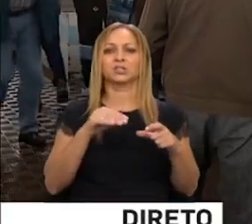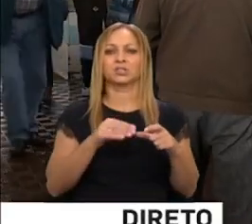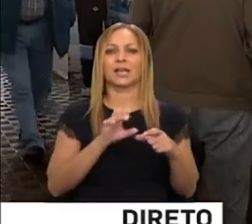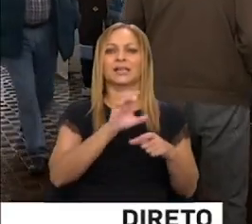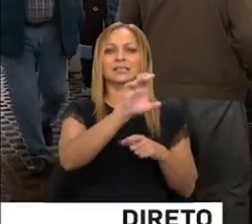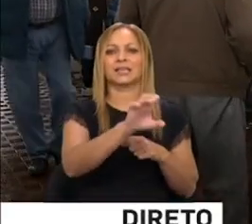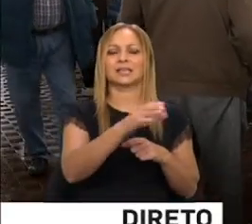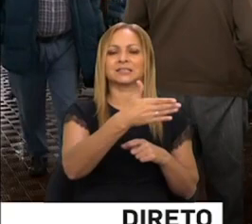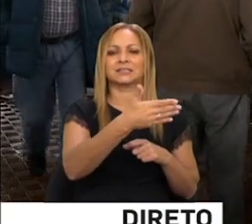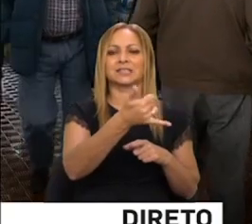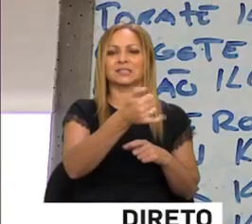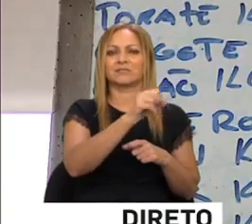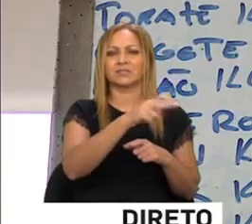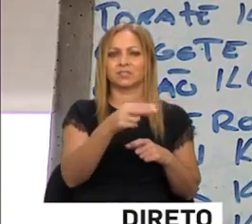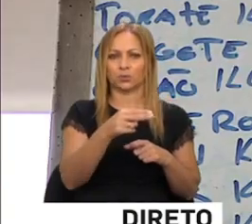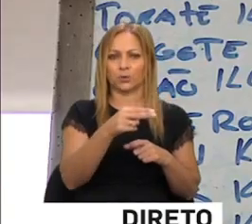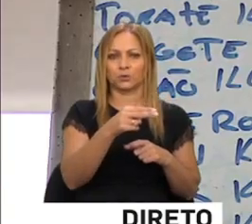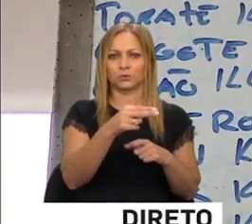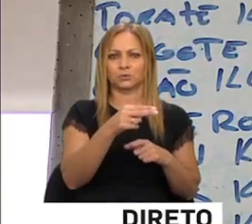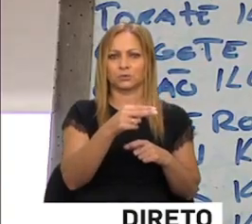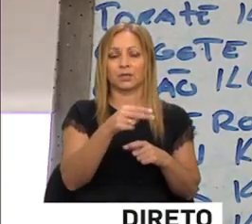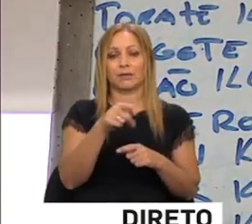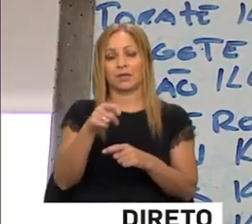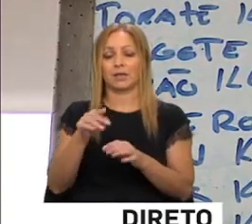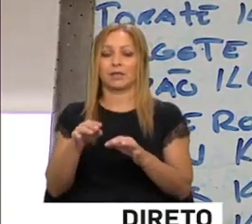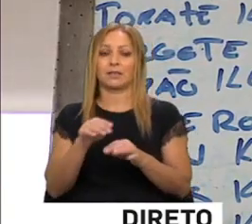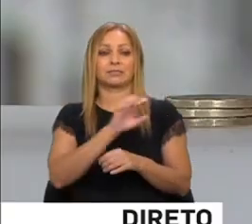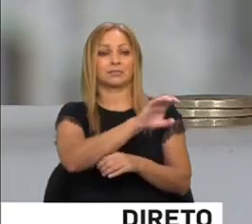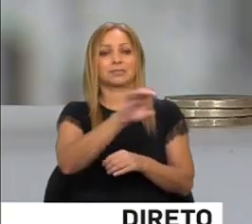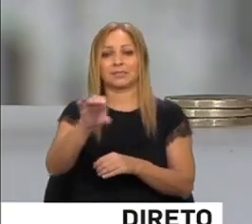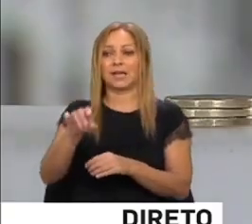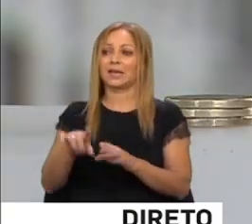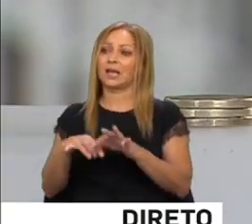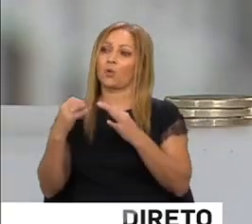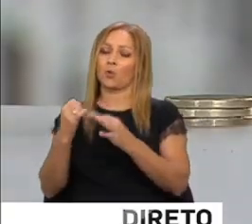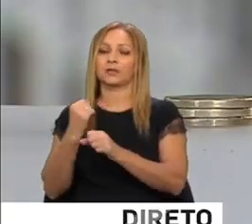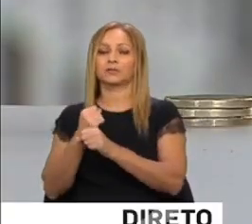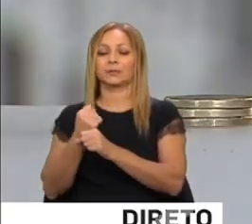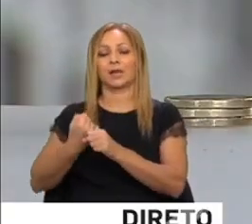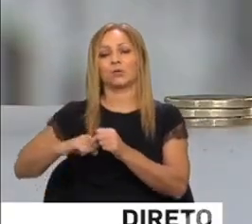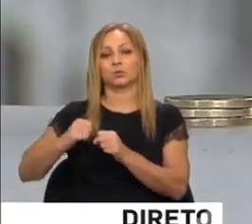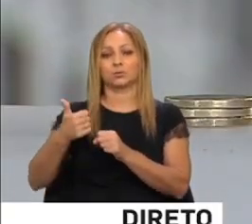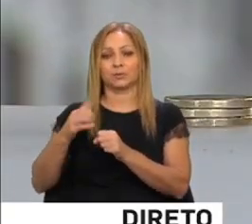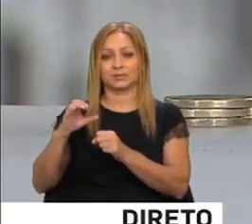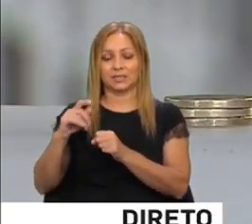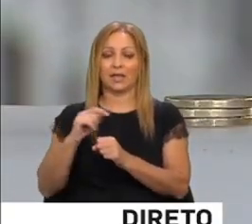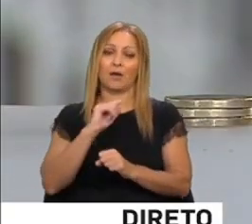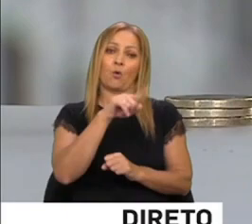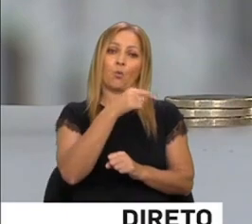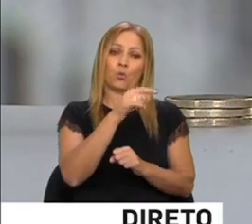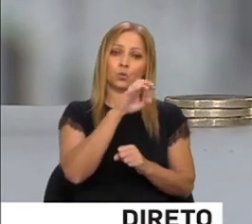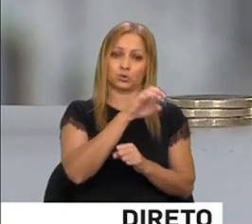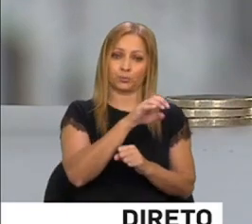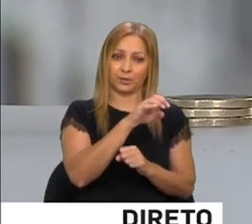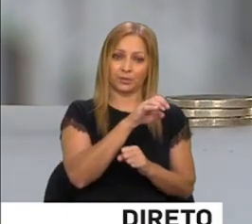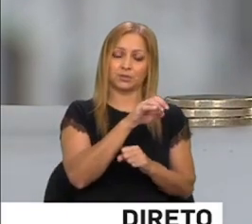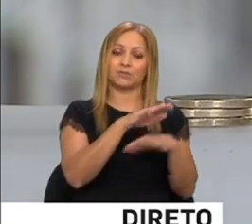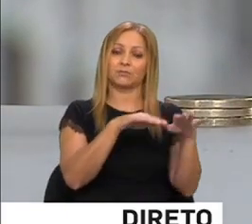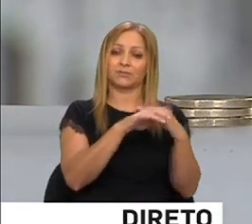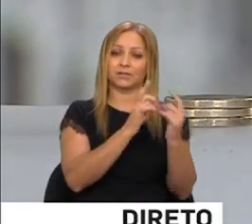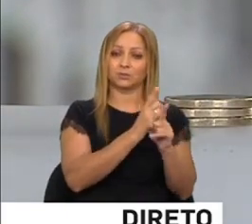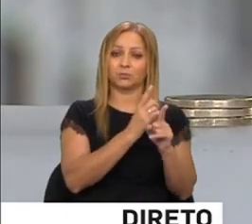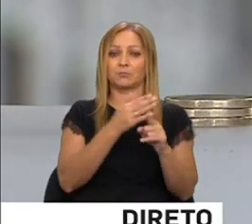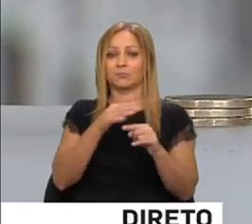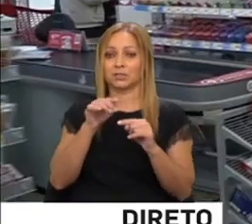é trabalhar contra o BCAA e não é só o que está a fazer isso há outros países que estão a fazer e é provavelmente contribuir para que no futuro